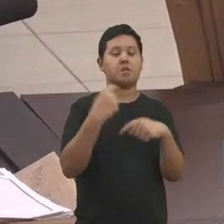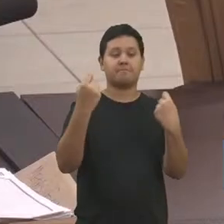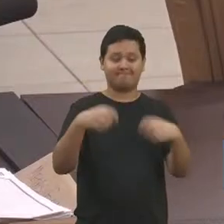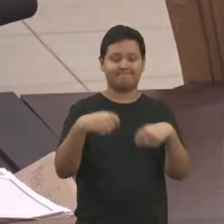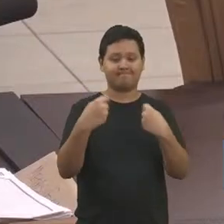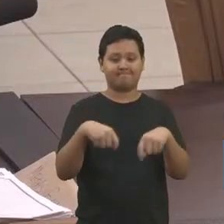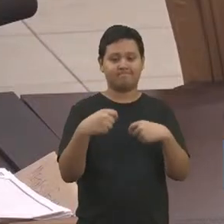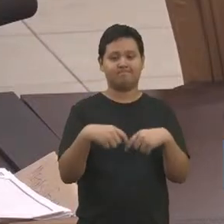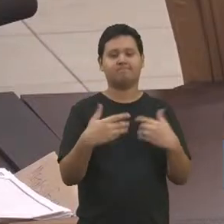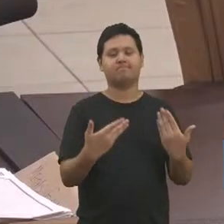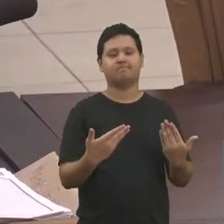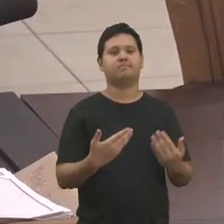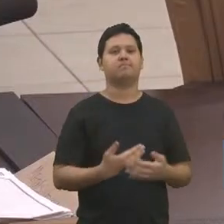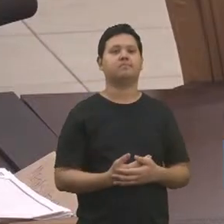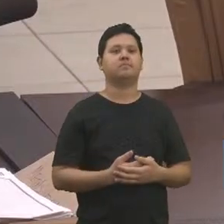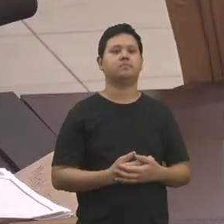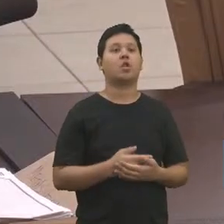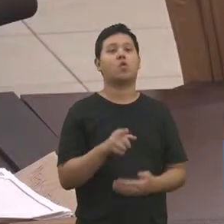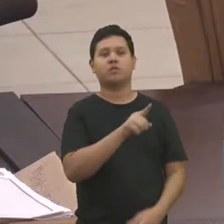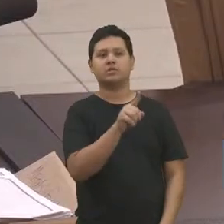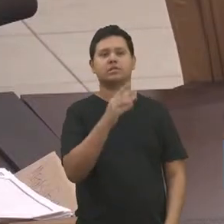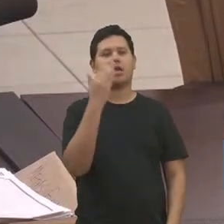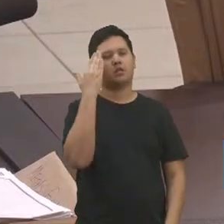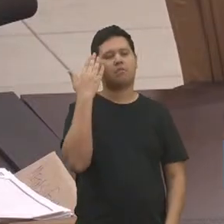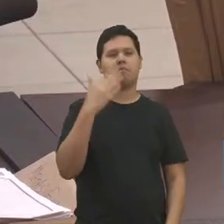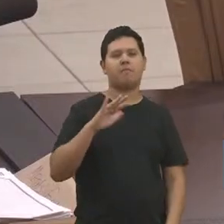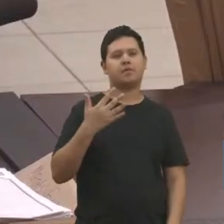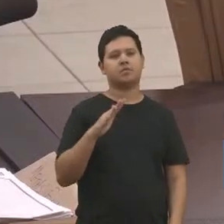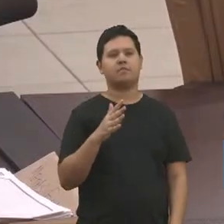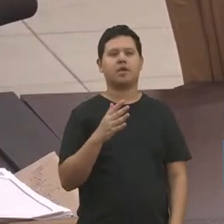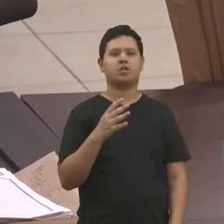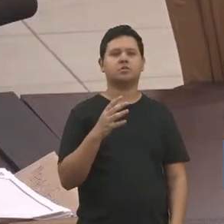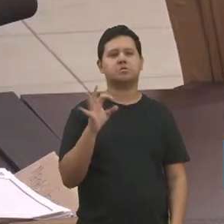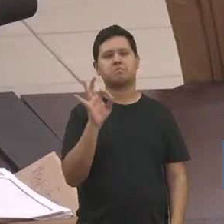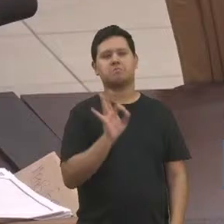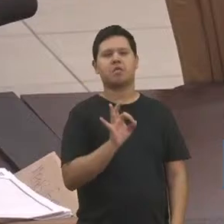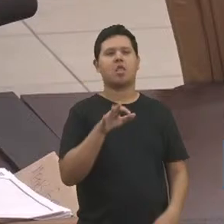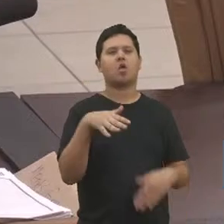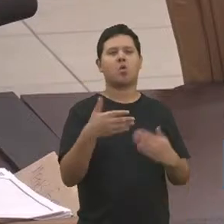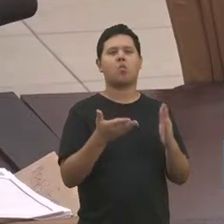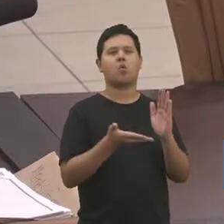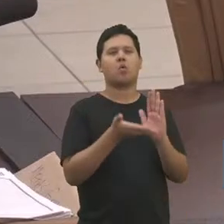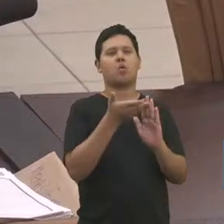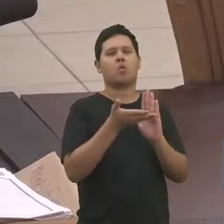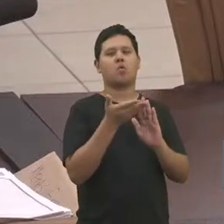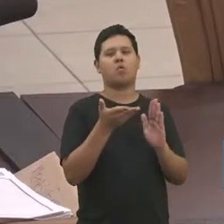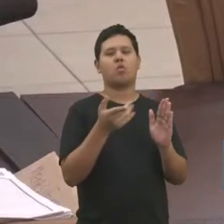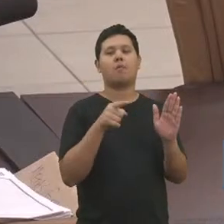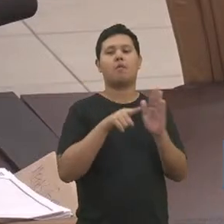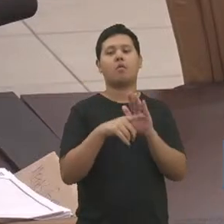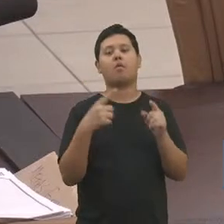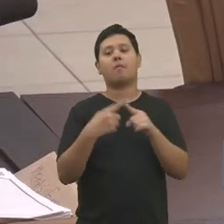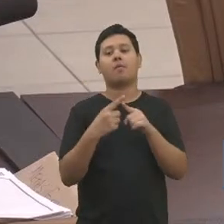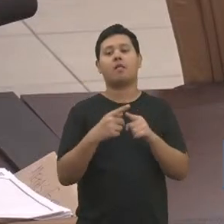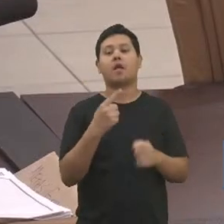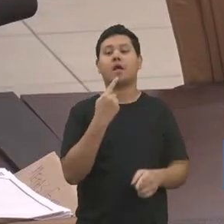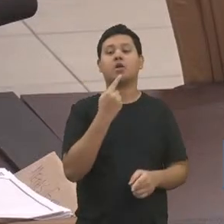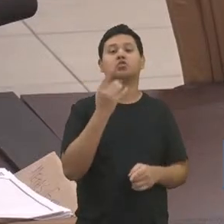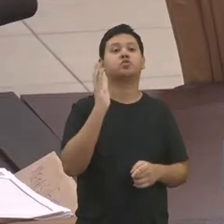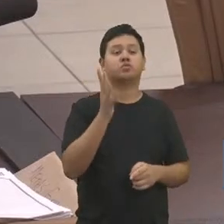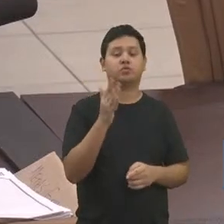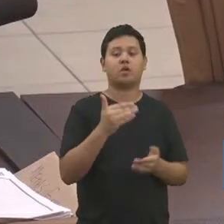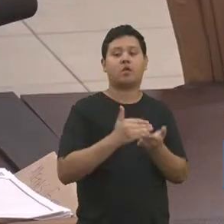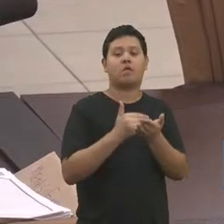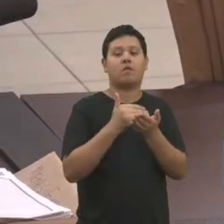necessárias. Você já tem mais ou menos um percentual de quanto que vai elevar? E estou fazendo essa pergunta porque daqui a pouco a gente já